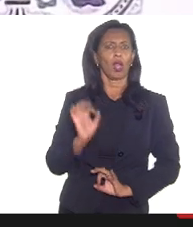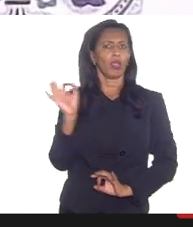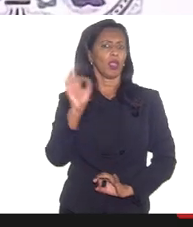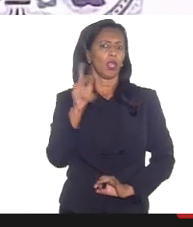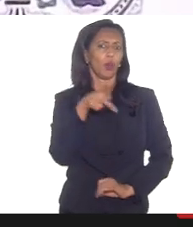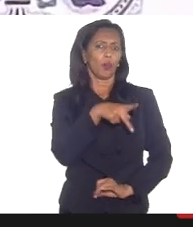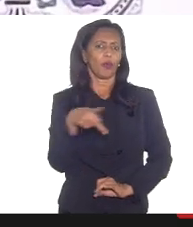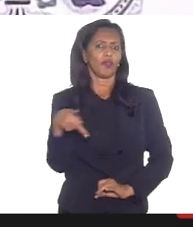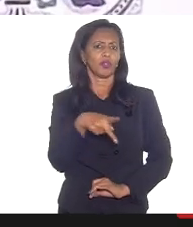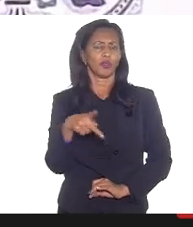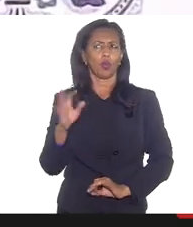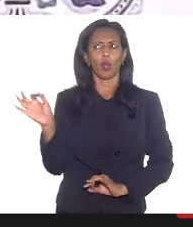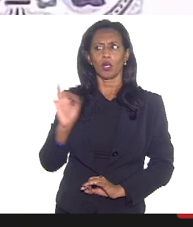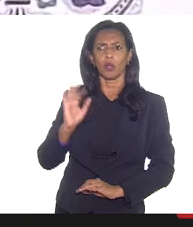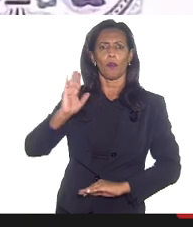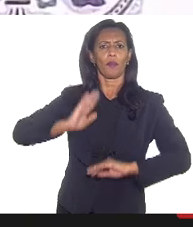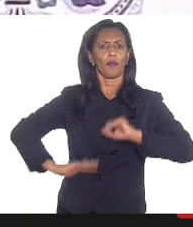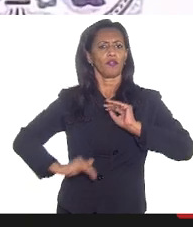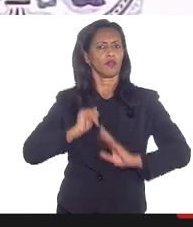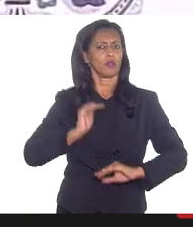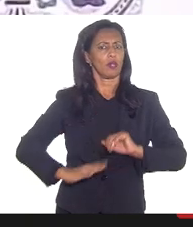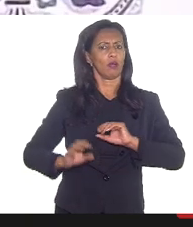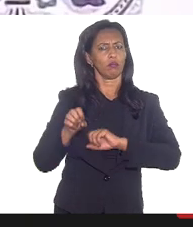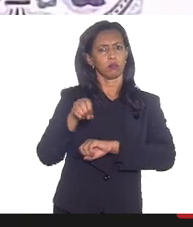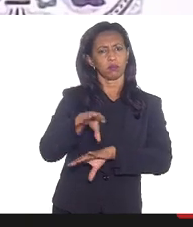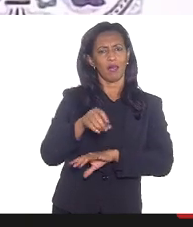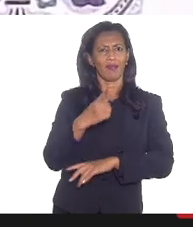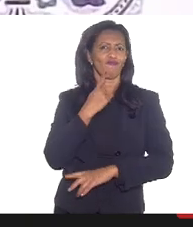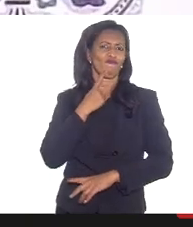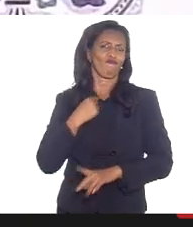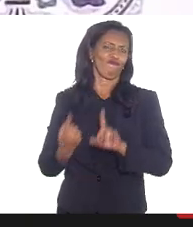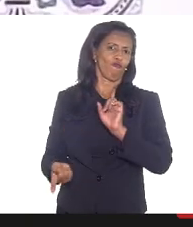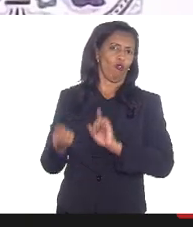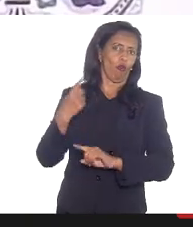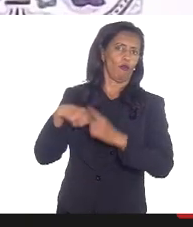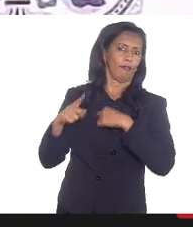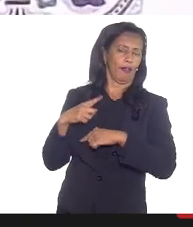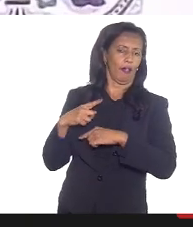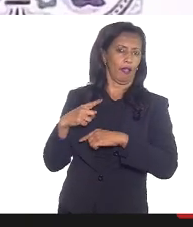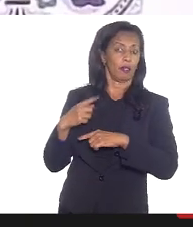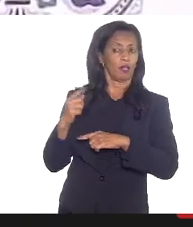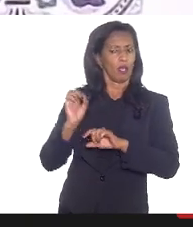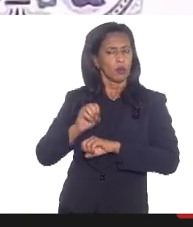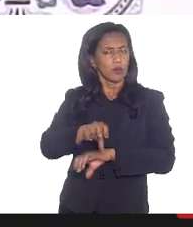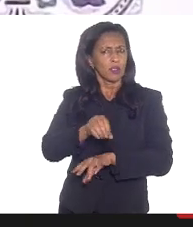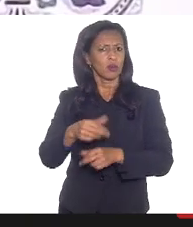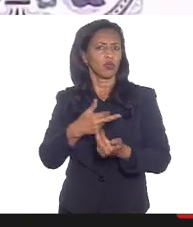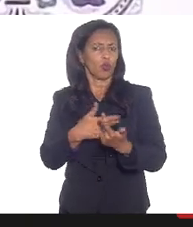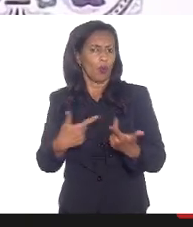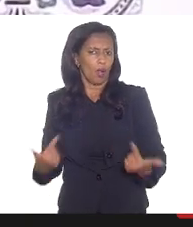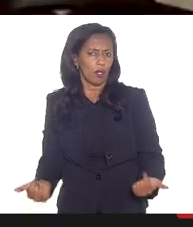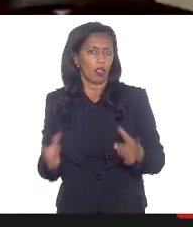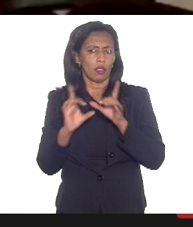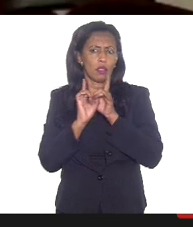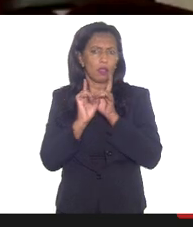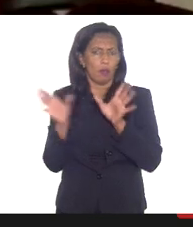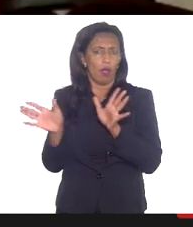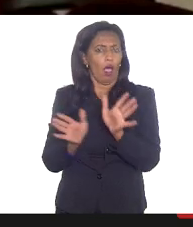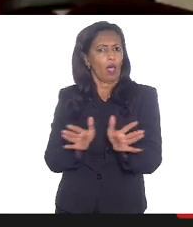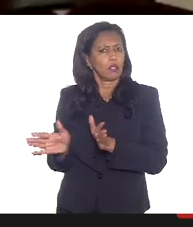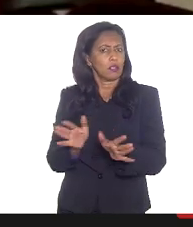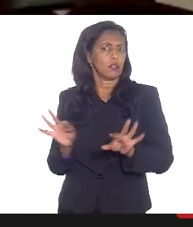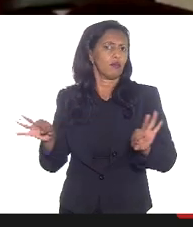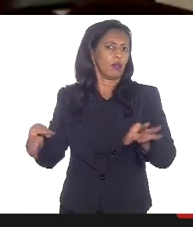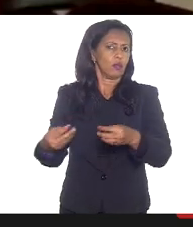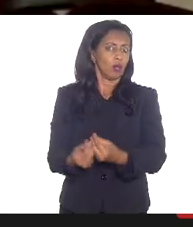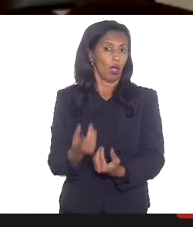nenhum profissional que trabalha na área da educação deseja o contrário, né? Por uma educação de qualidade, democrática e acessível a todos,